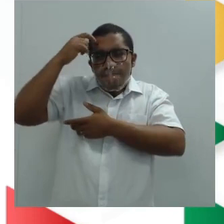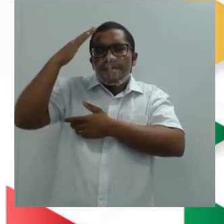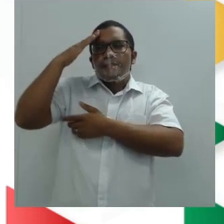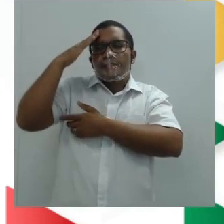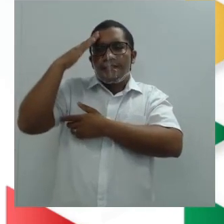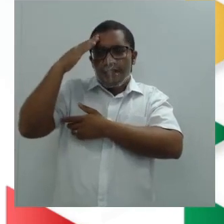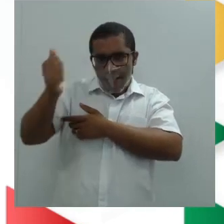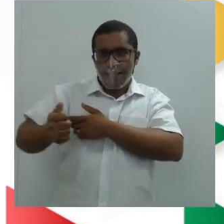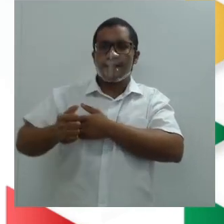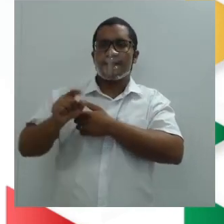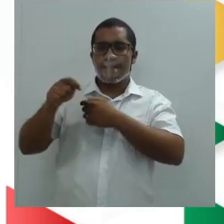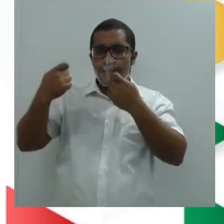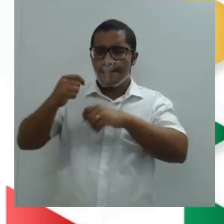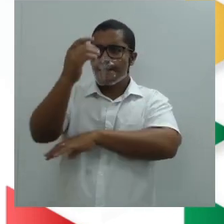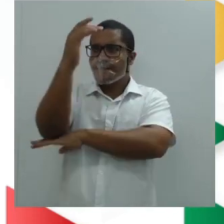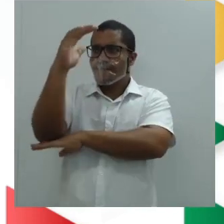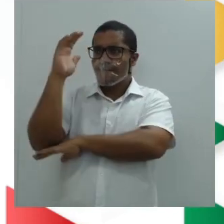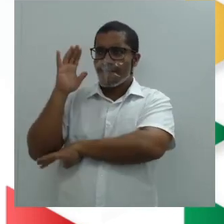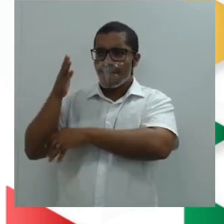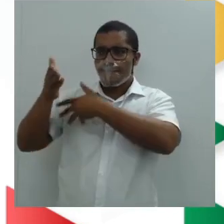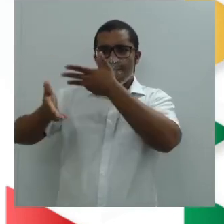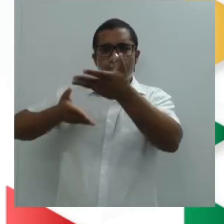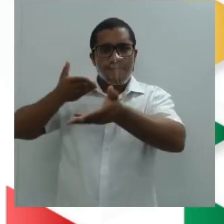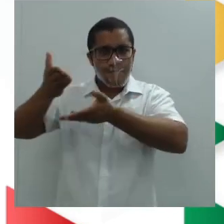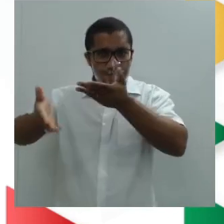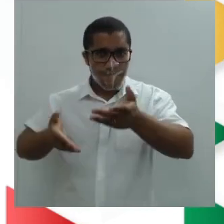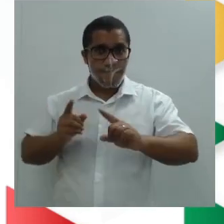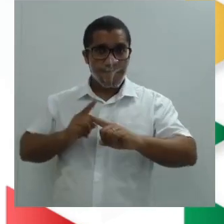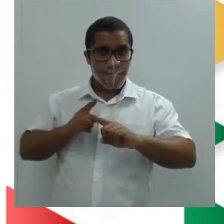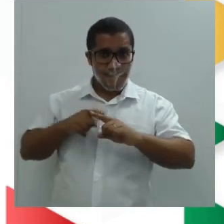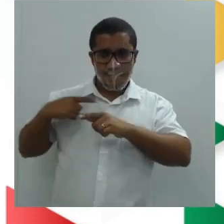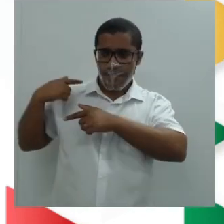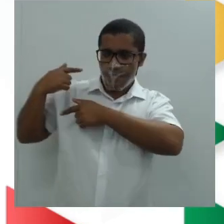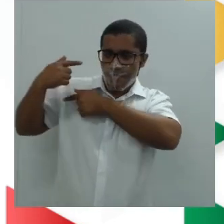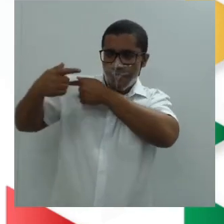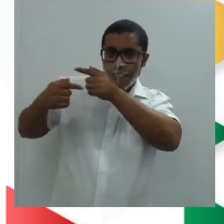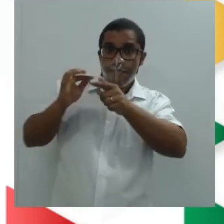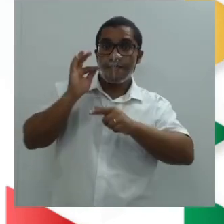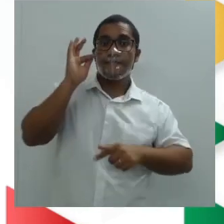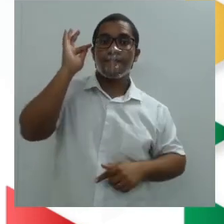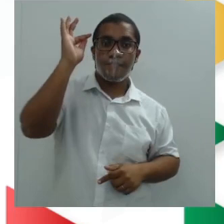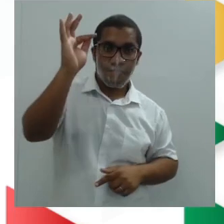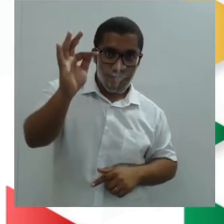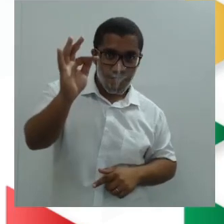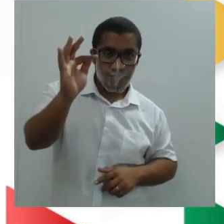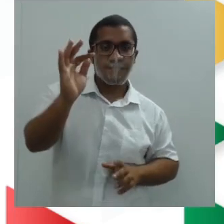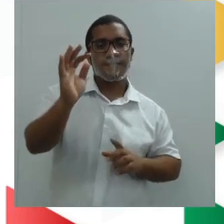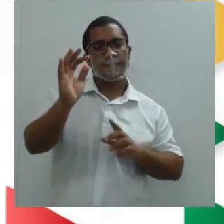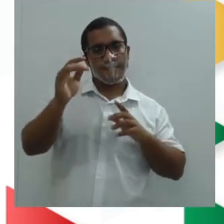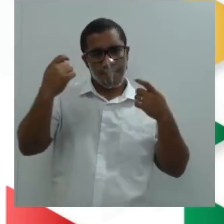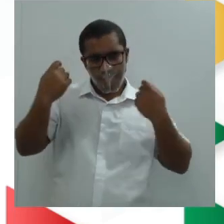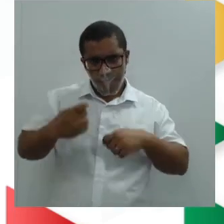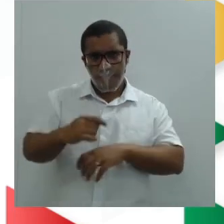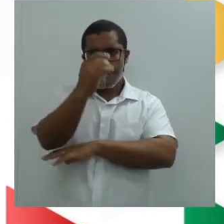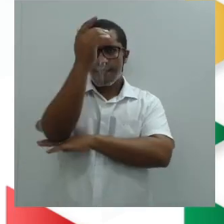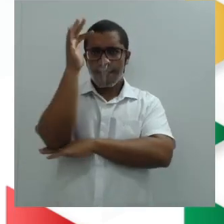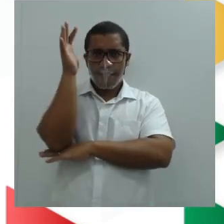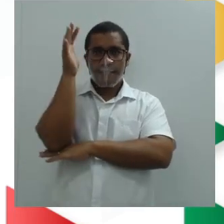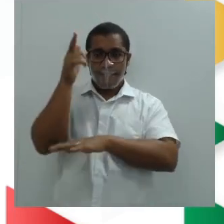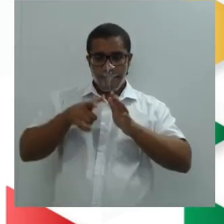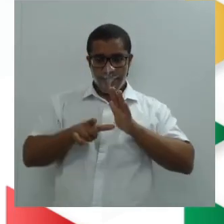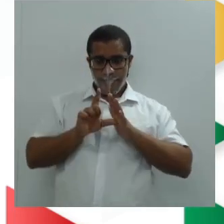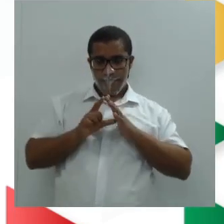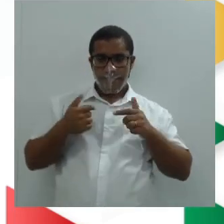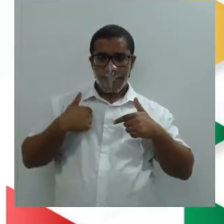se deve preservar o meio ambiente, que a sua geração futura depende da preservação do